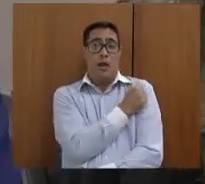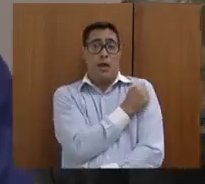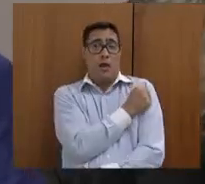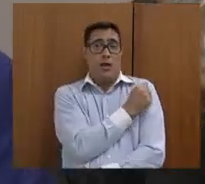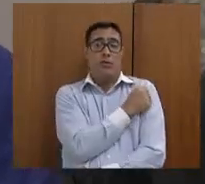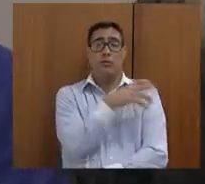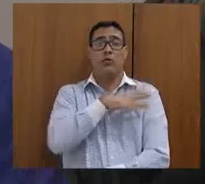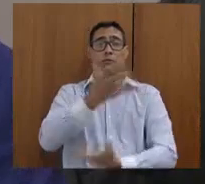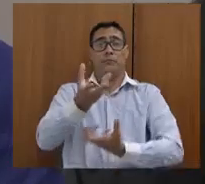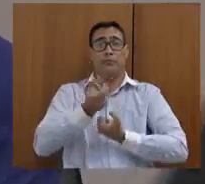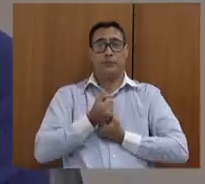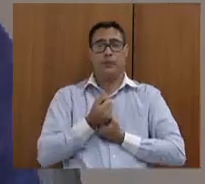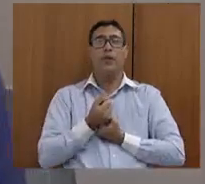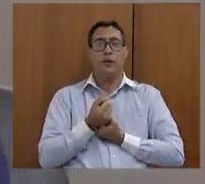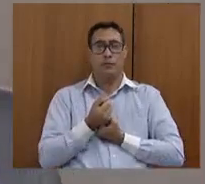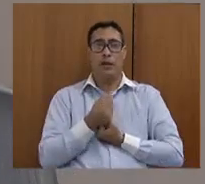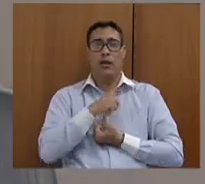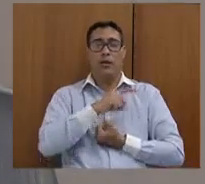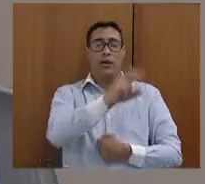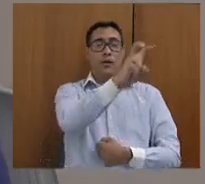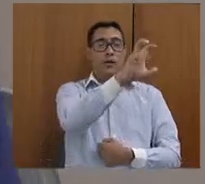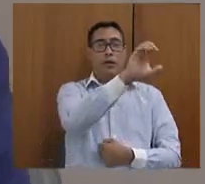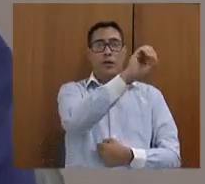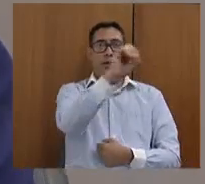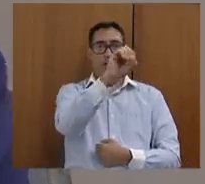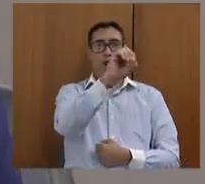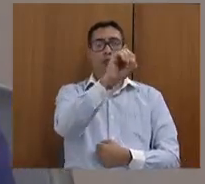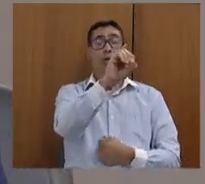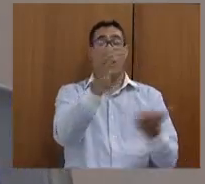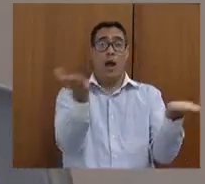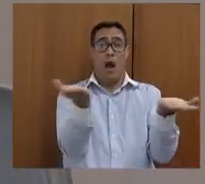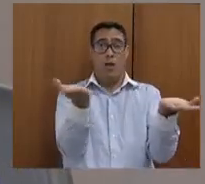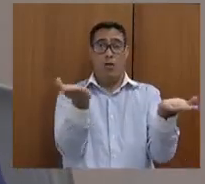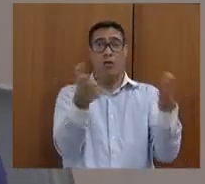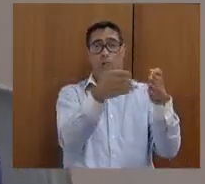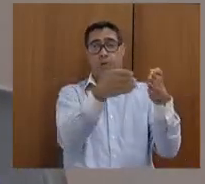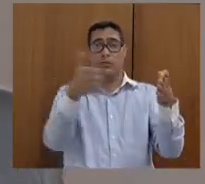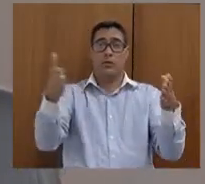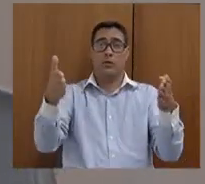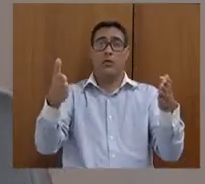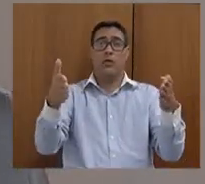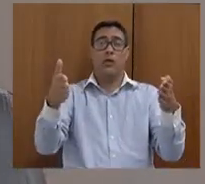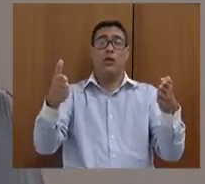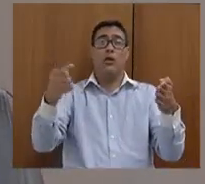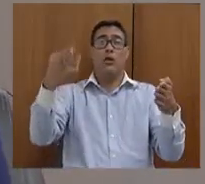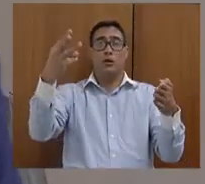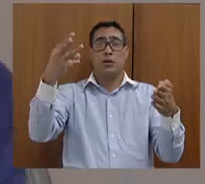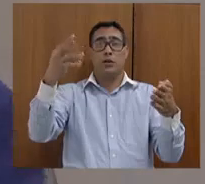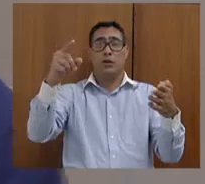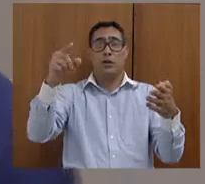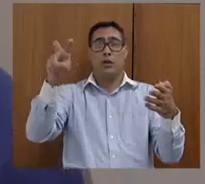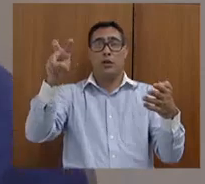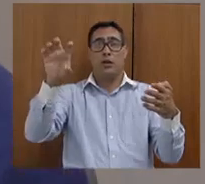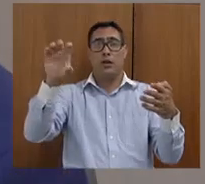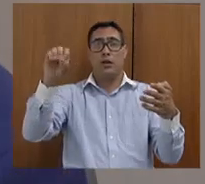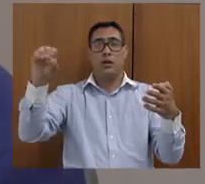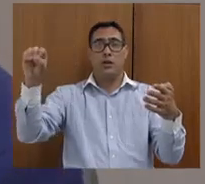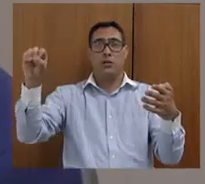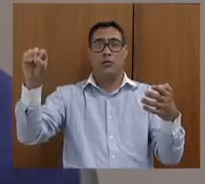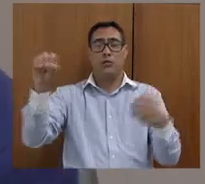nós saímos de 500 estudantes e já estamos na casa de mais de 3.500 estudantes